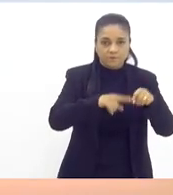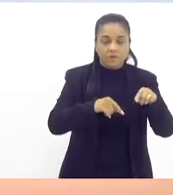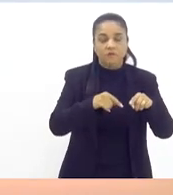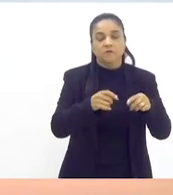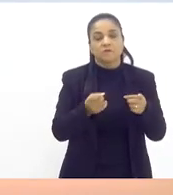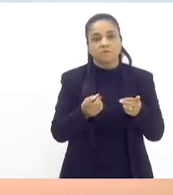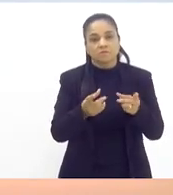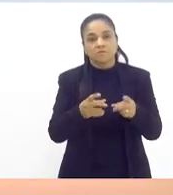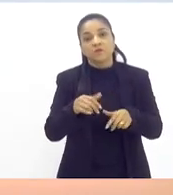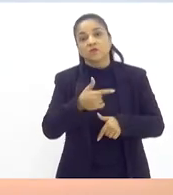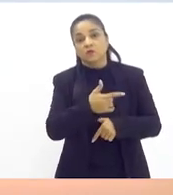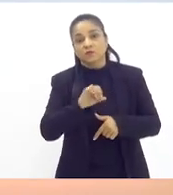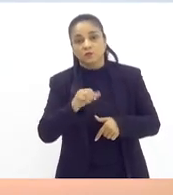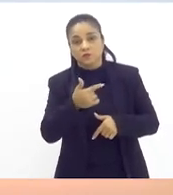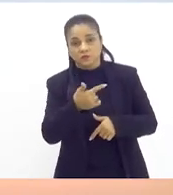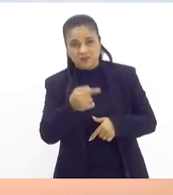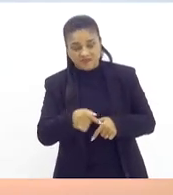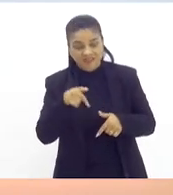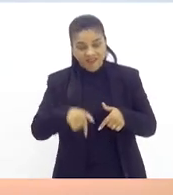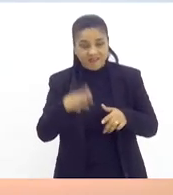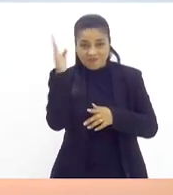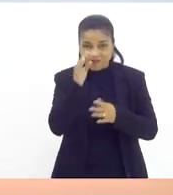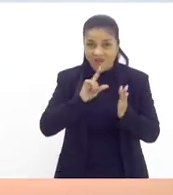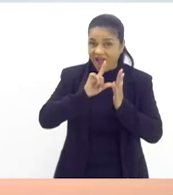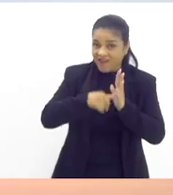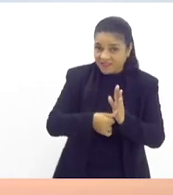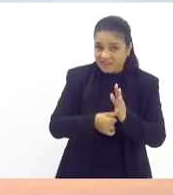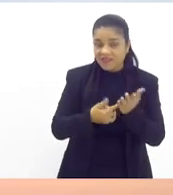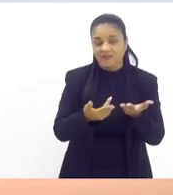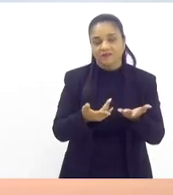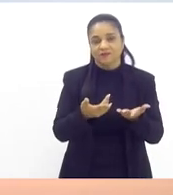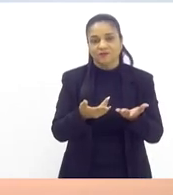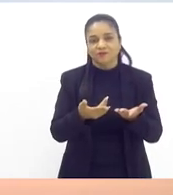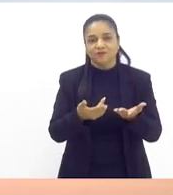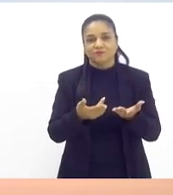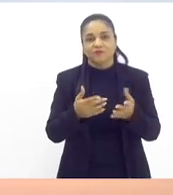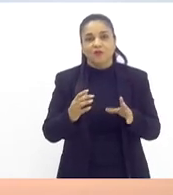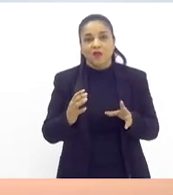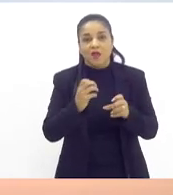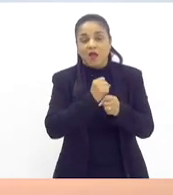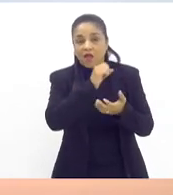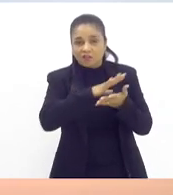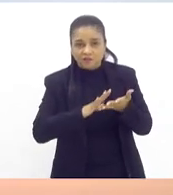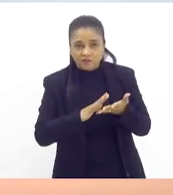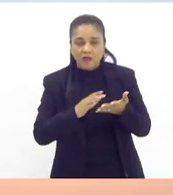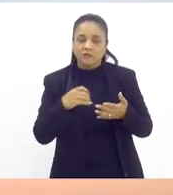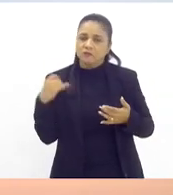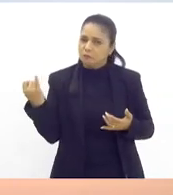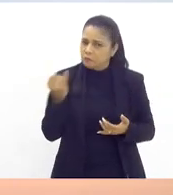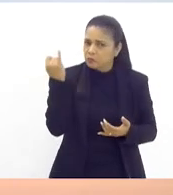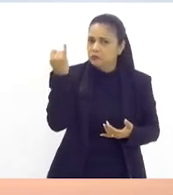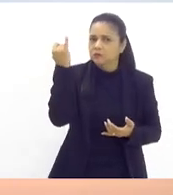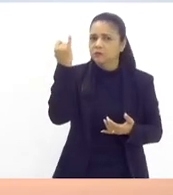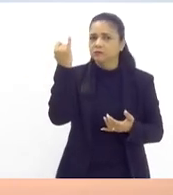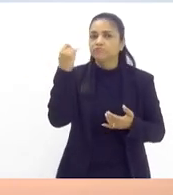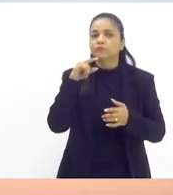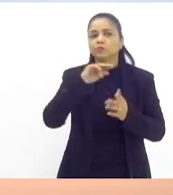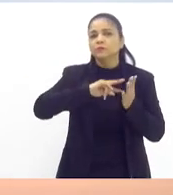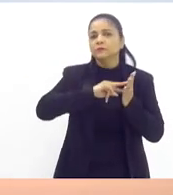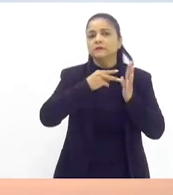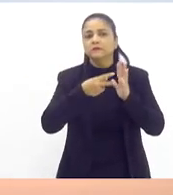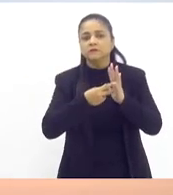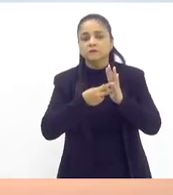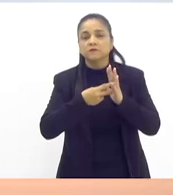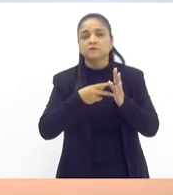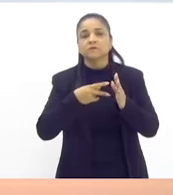de fato, nós estamos aqui muito atrasados. Então, base ampla de bens e serviços, não cumulatividade plena, que é muito importante. O que significa não